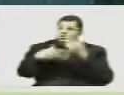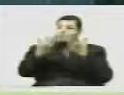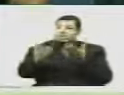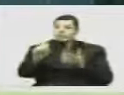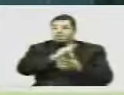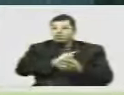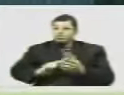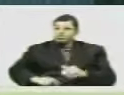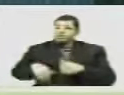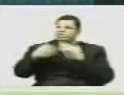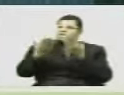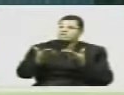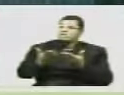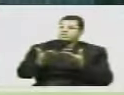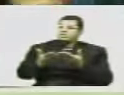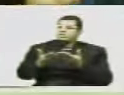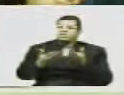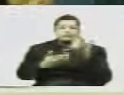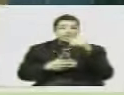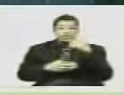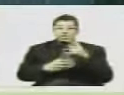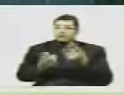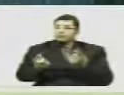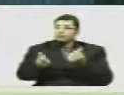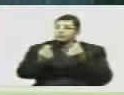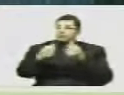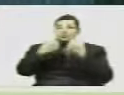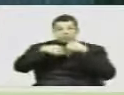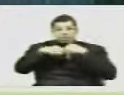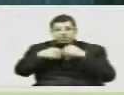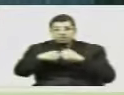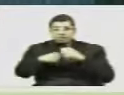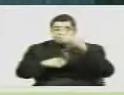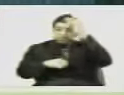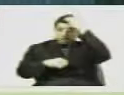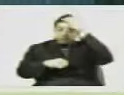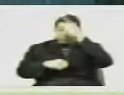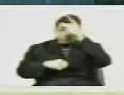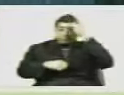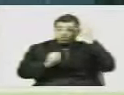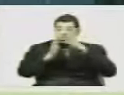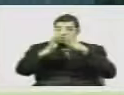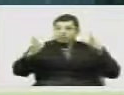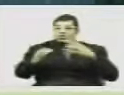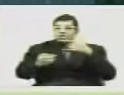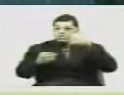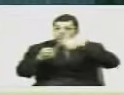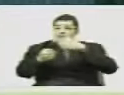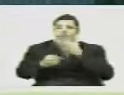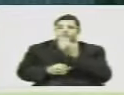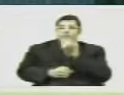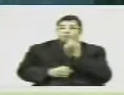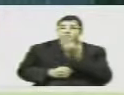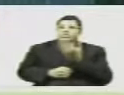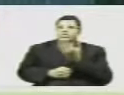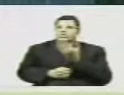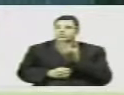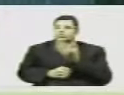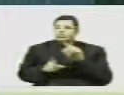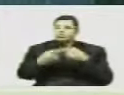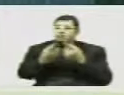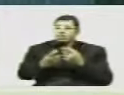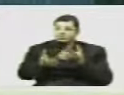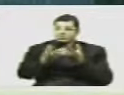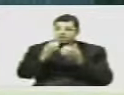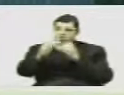é esse? Que não tem dinheiro, precisa sacrificar o povo aumentando a gasolina e a comida, mas